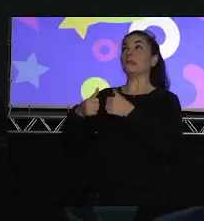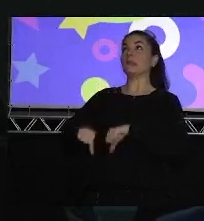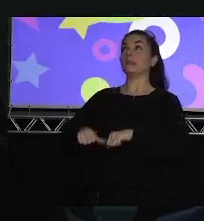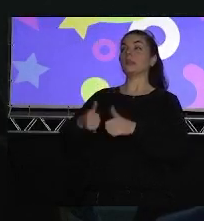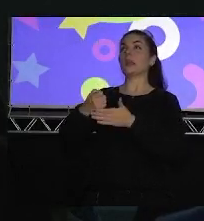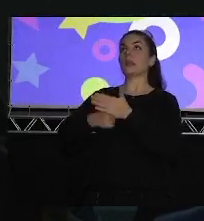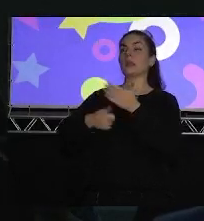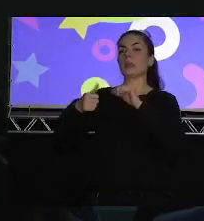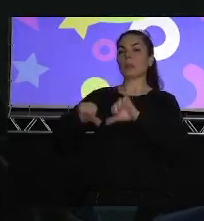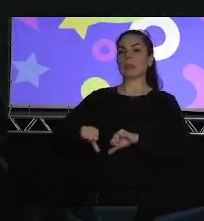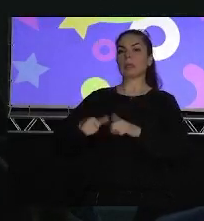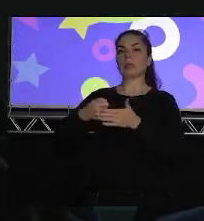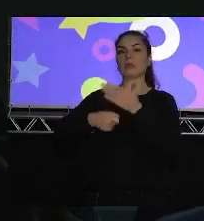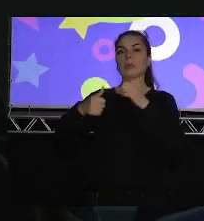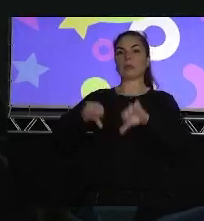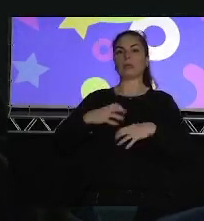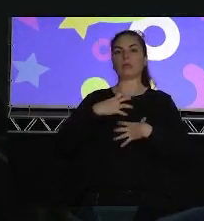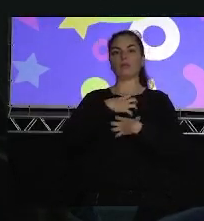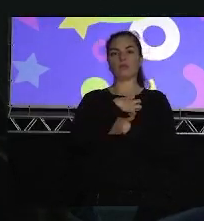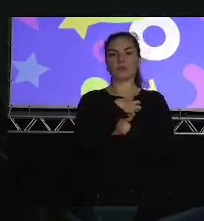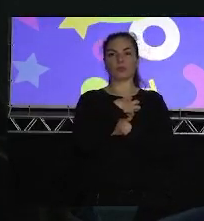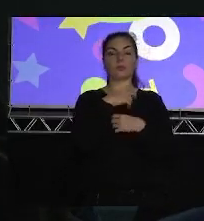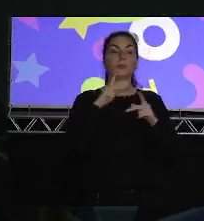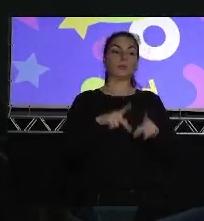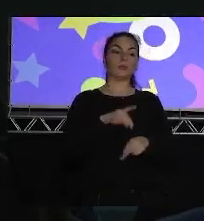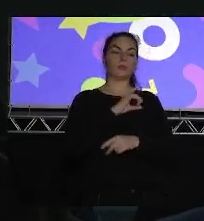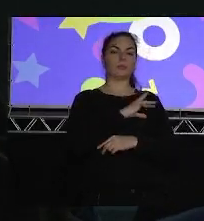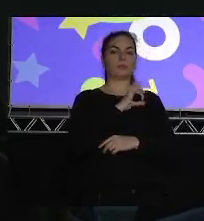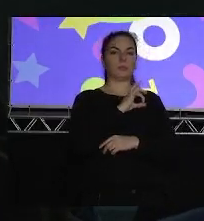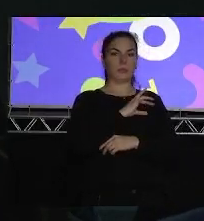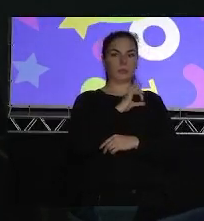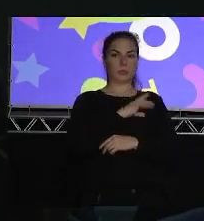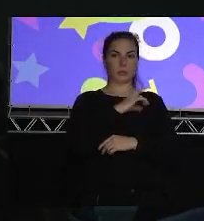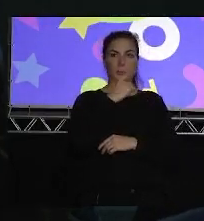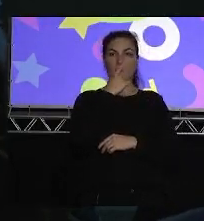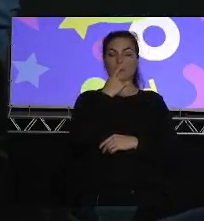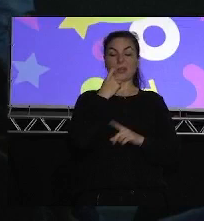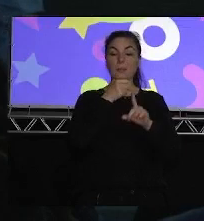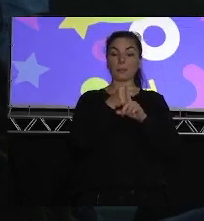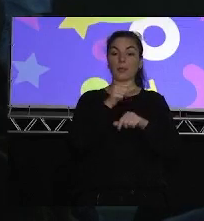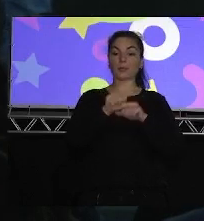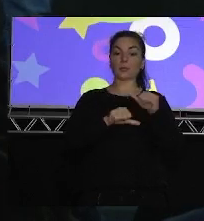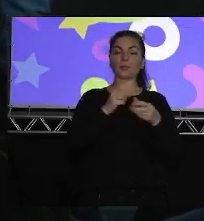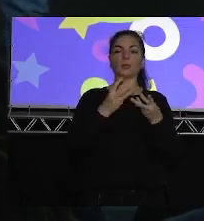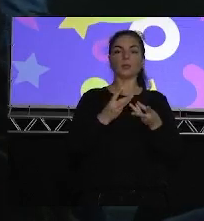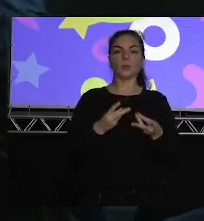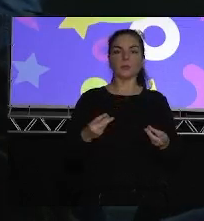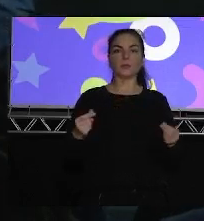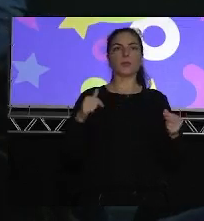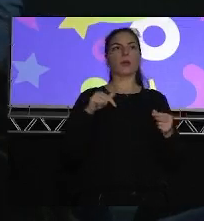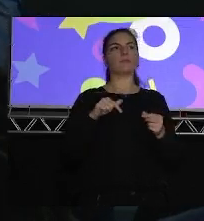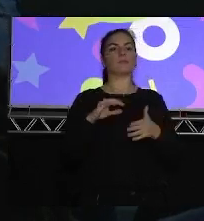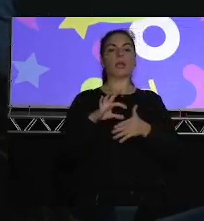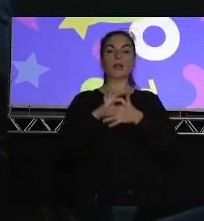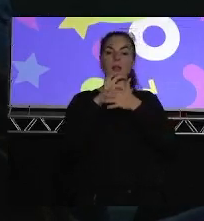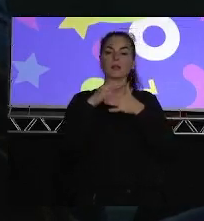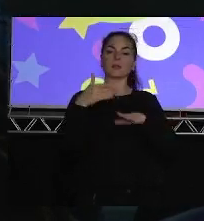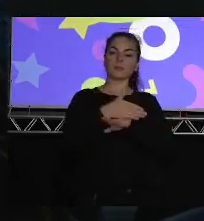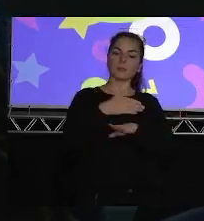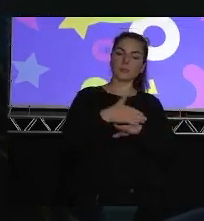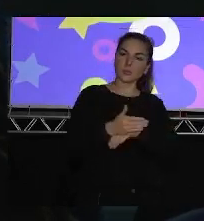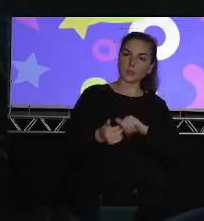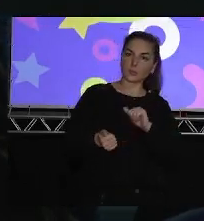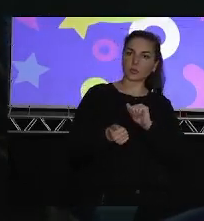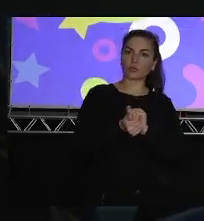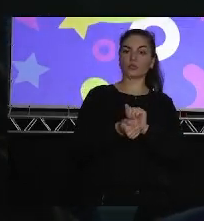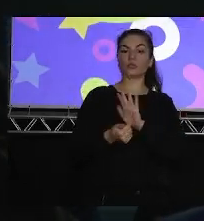coisas, frustra, e as pessoas começam a ficar com medo. Suavizar impactos da mudança, envolver as lideranças na mudança, entregar os resultados